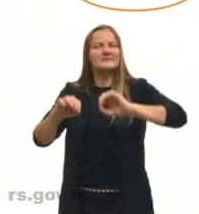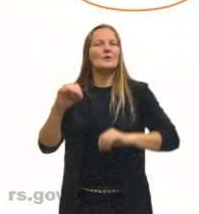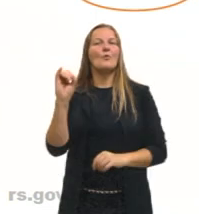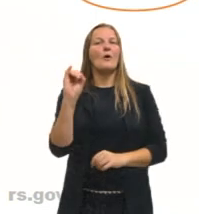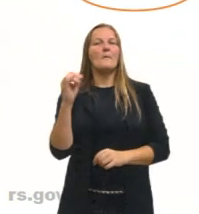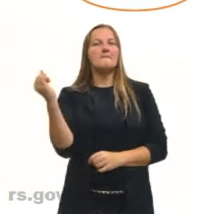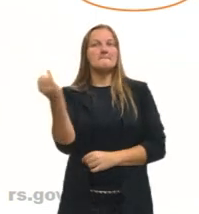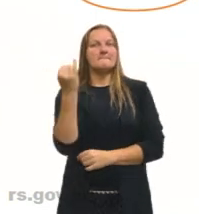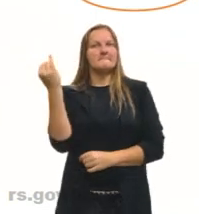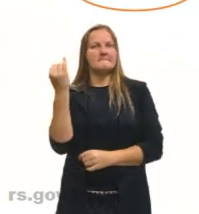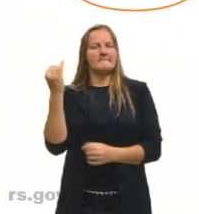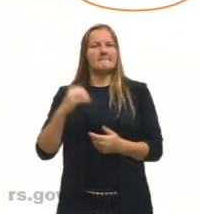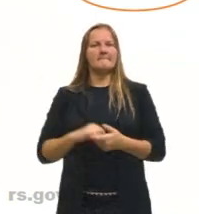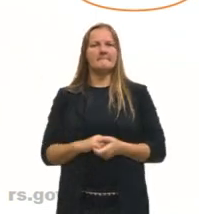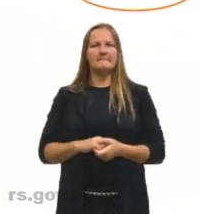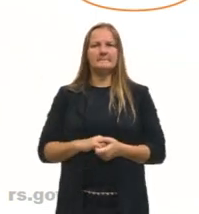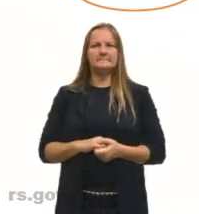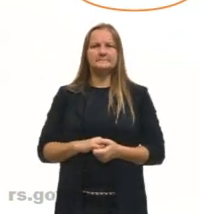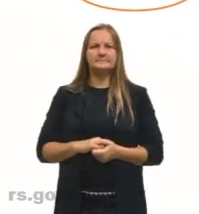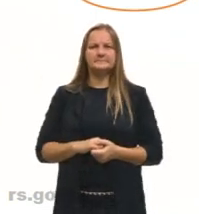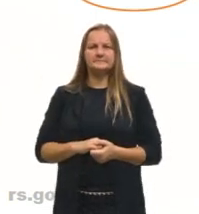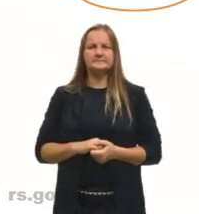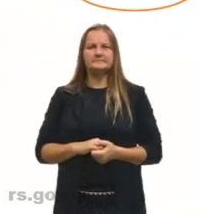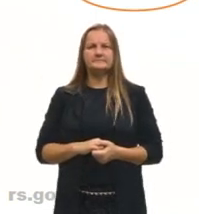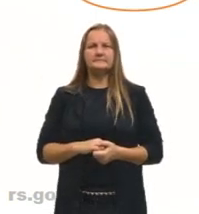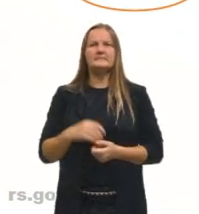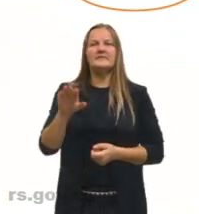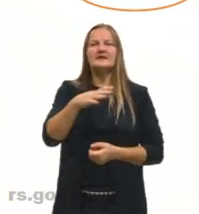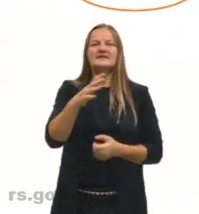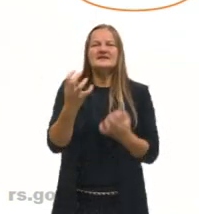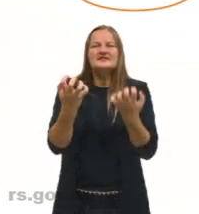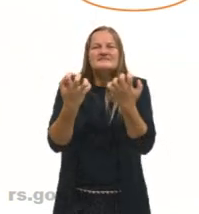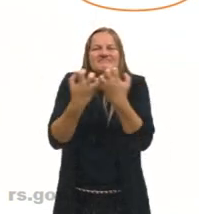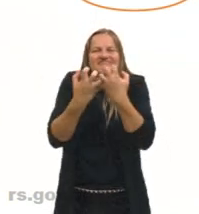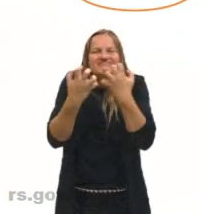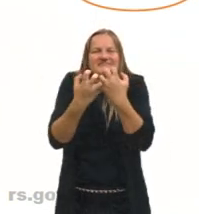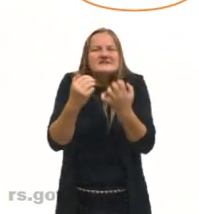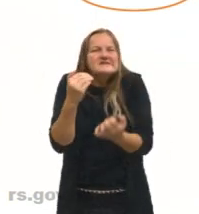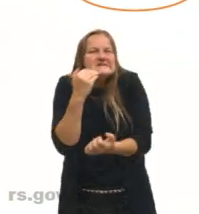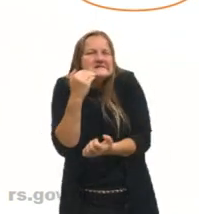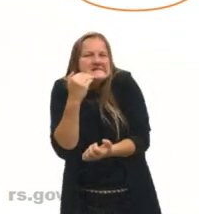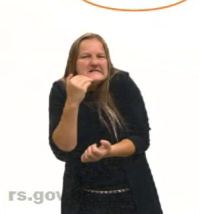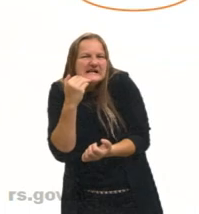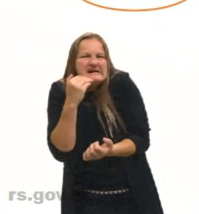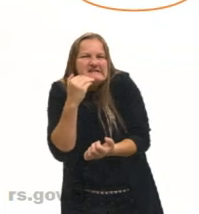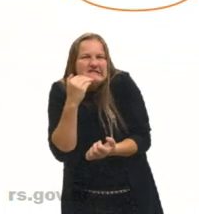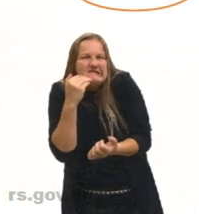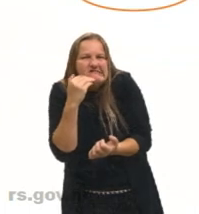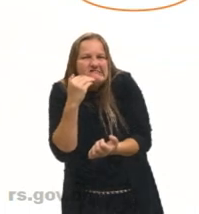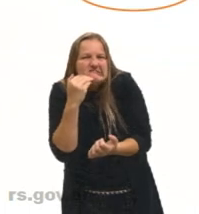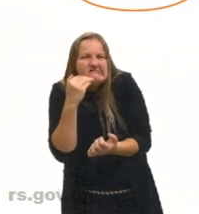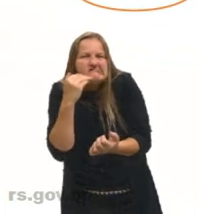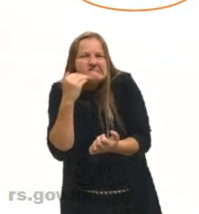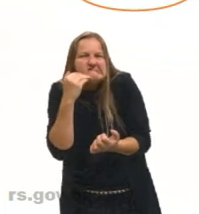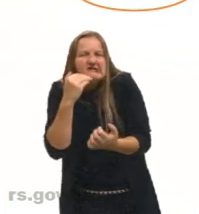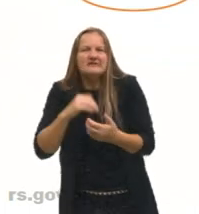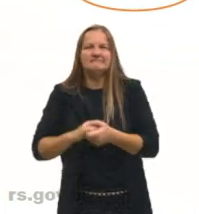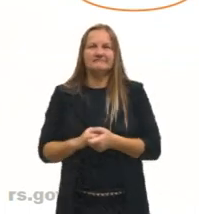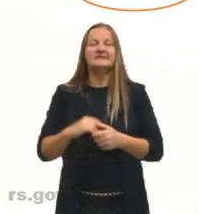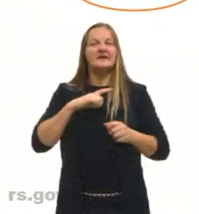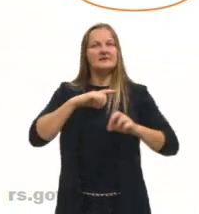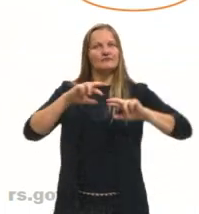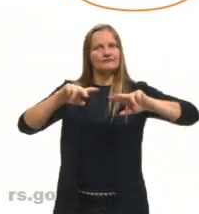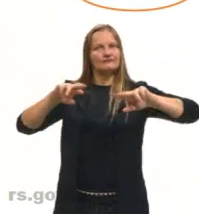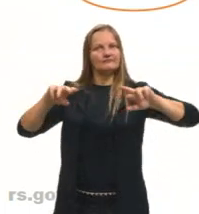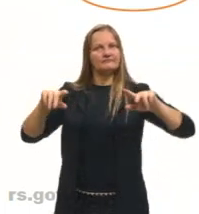principal deles é as deformidades está a gurizada então quando eu faço um mapa eu tenho três